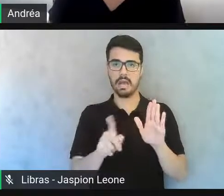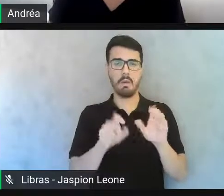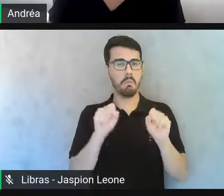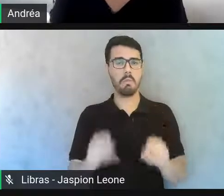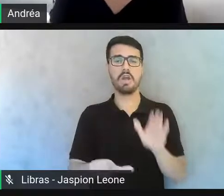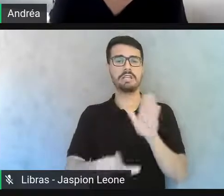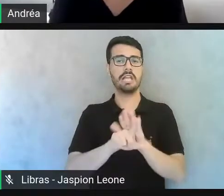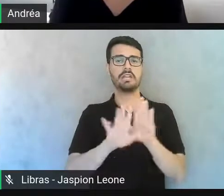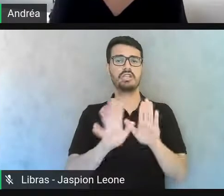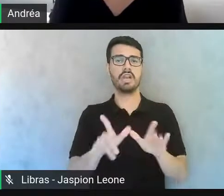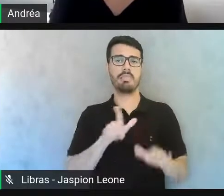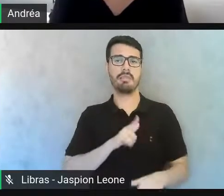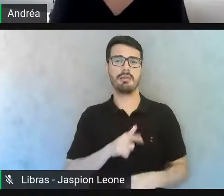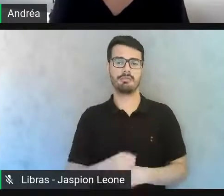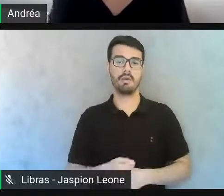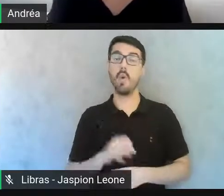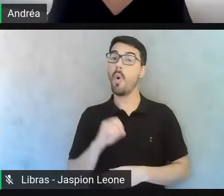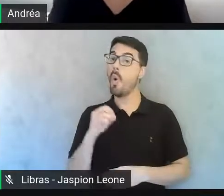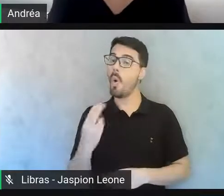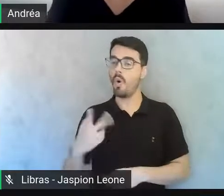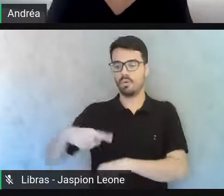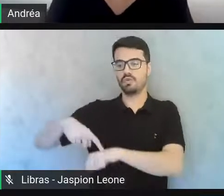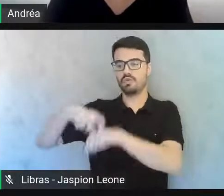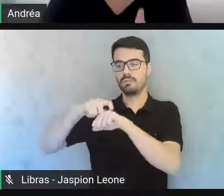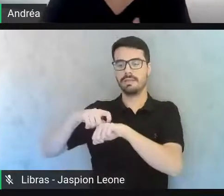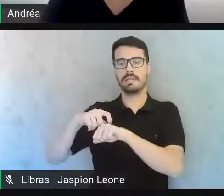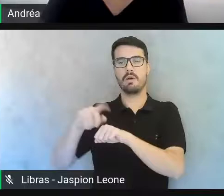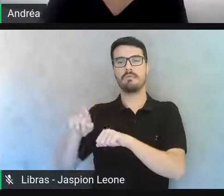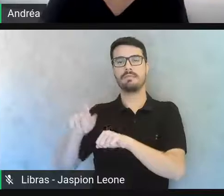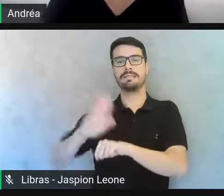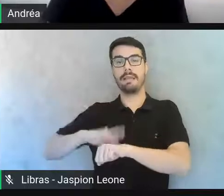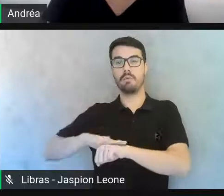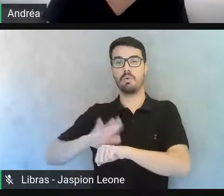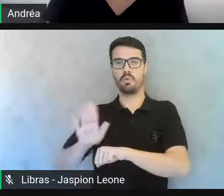a parcial, né? Que é aquele caso que a gente está